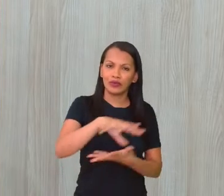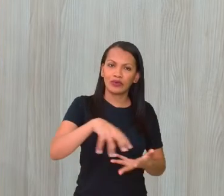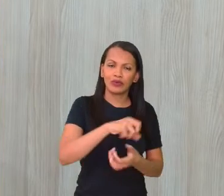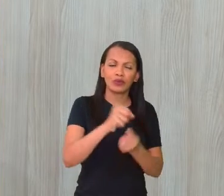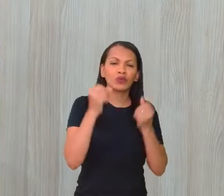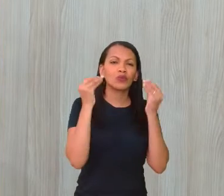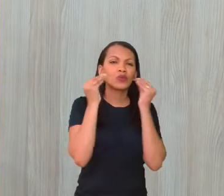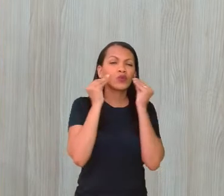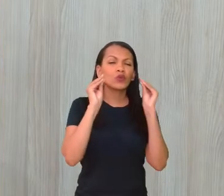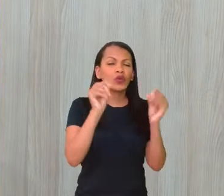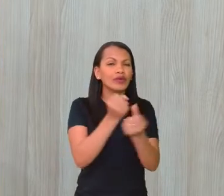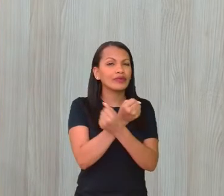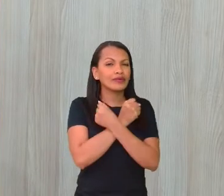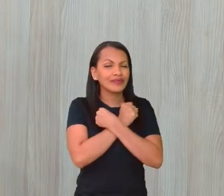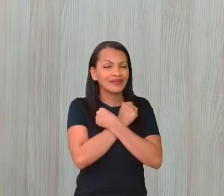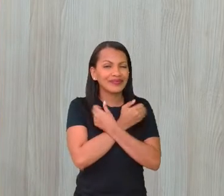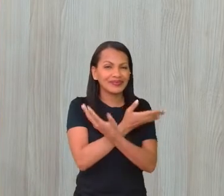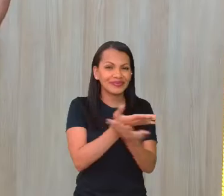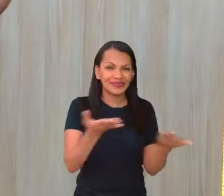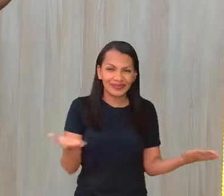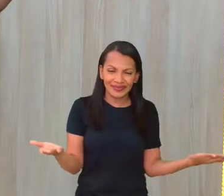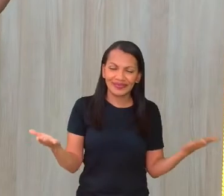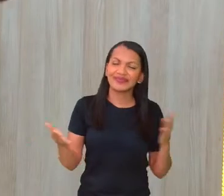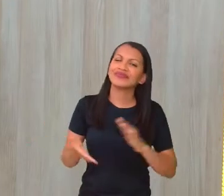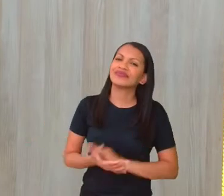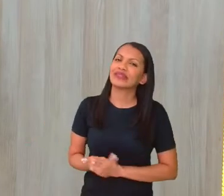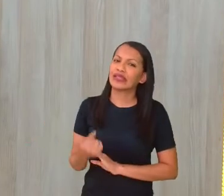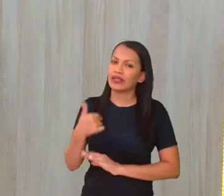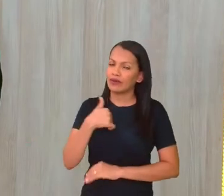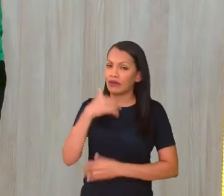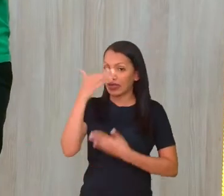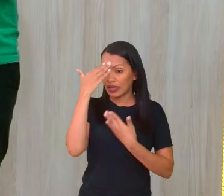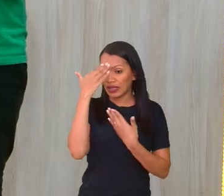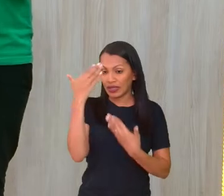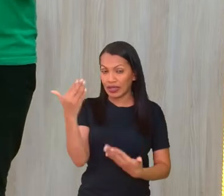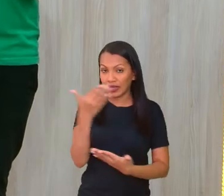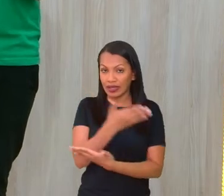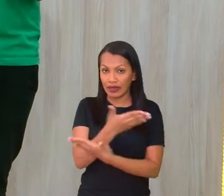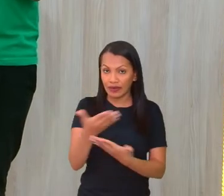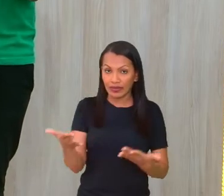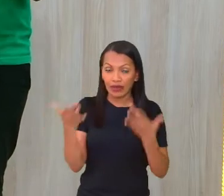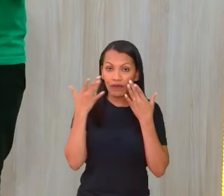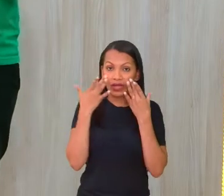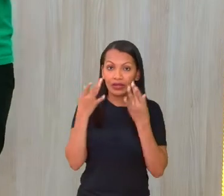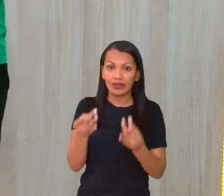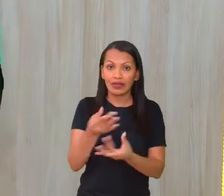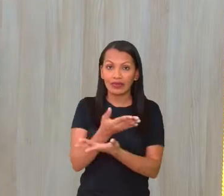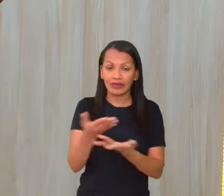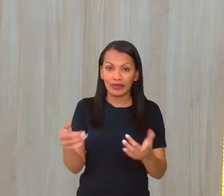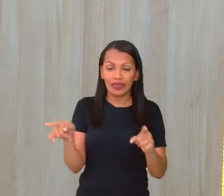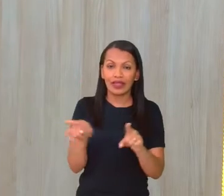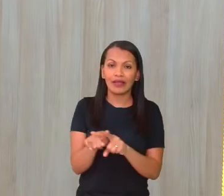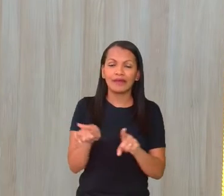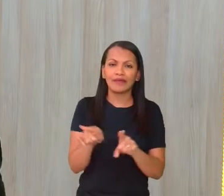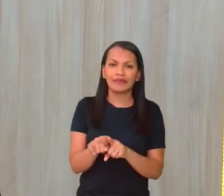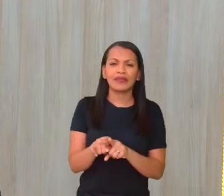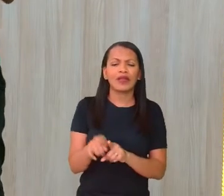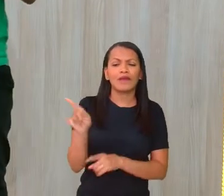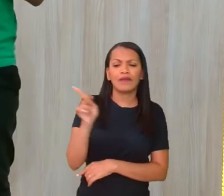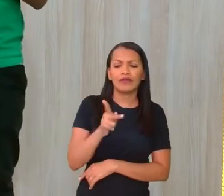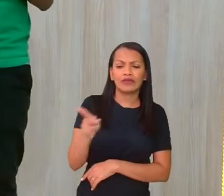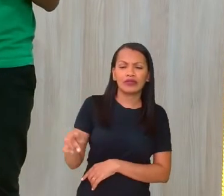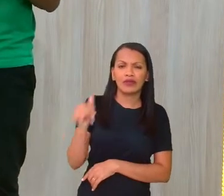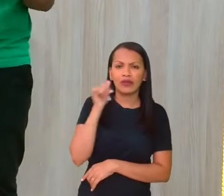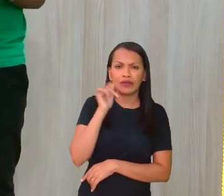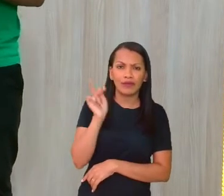rostinho lindo, um forte abraço, pessoal. Beleza, eu agradeço demais a atenção de vocês, agradeço também aos professores